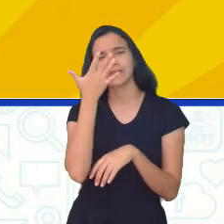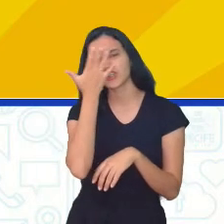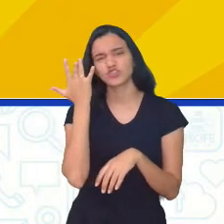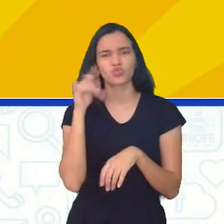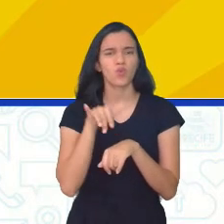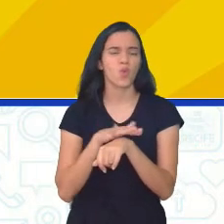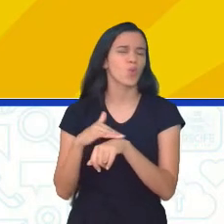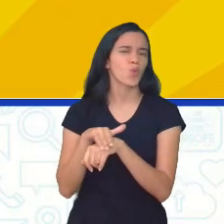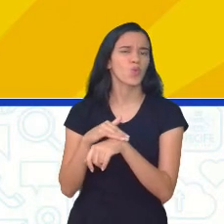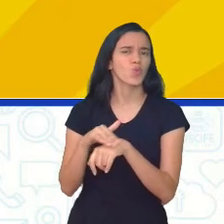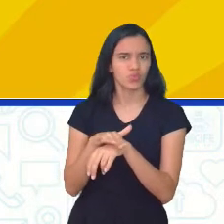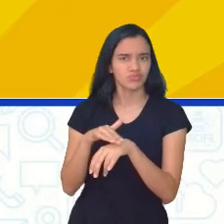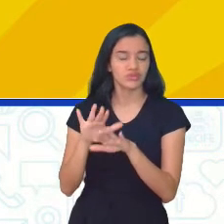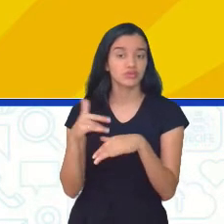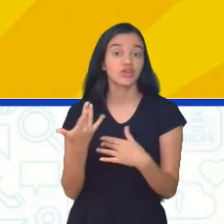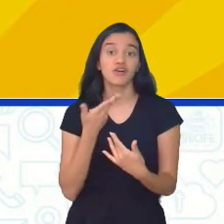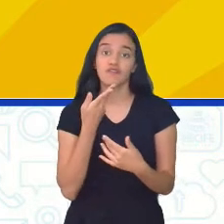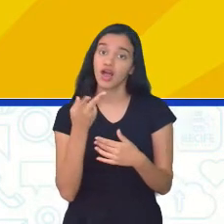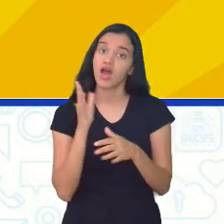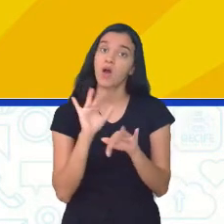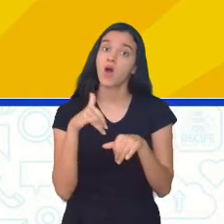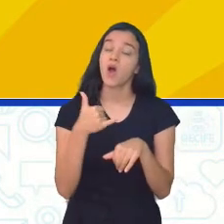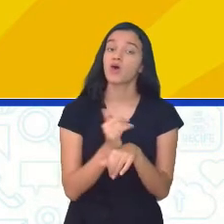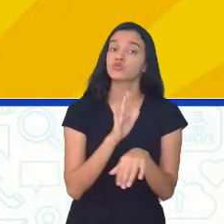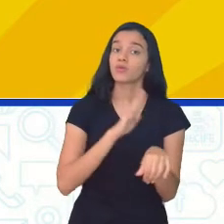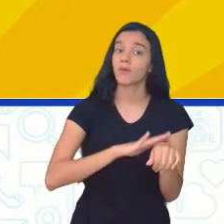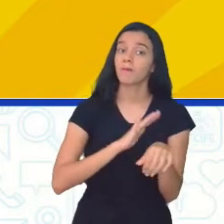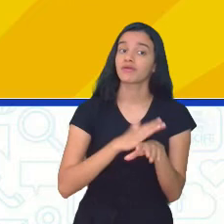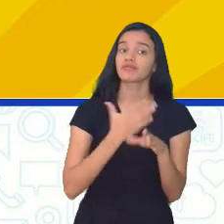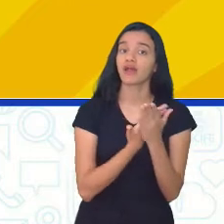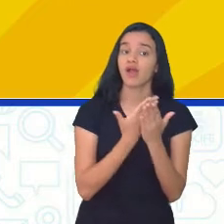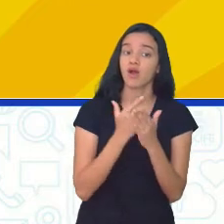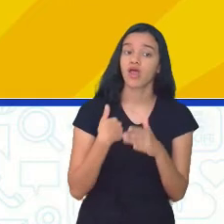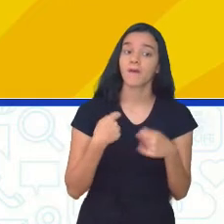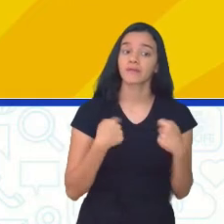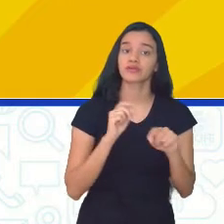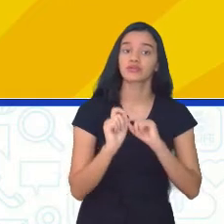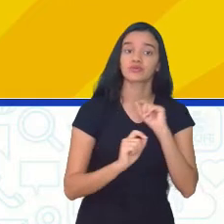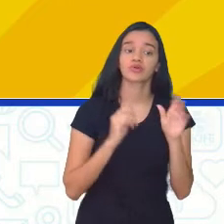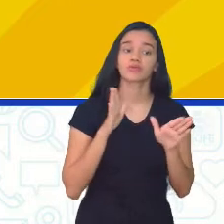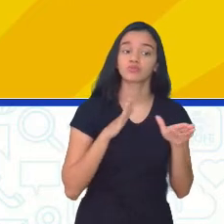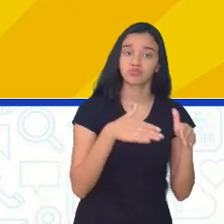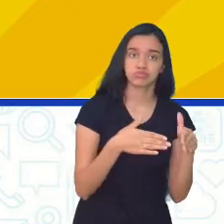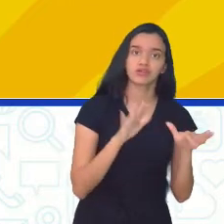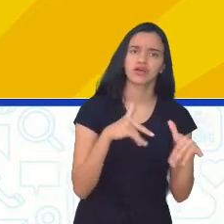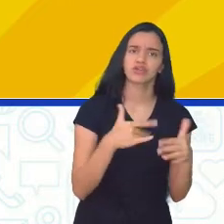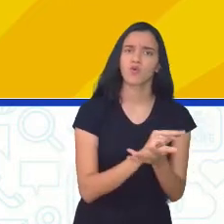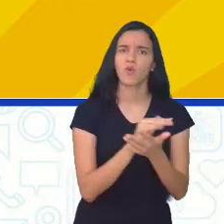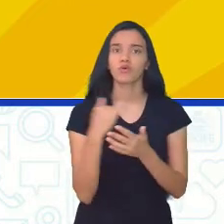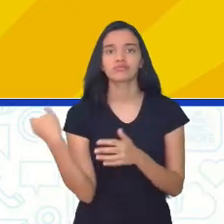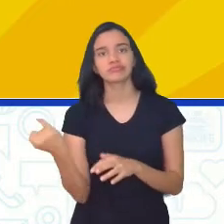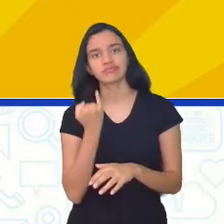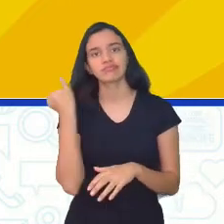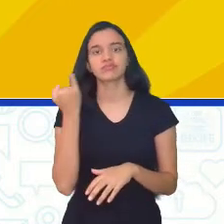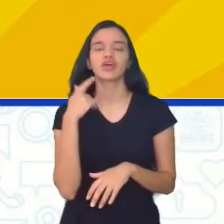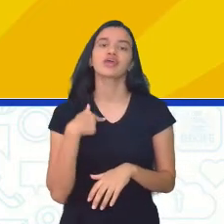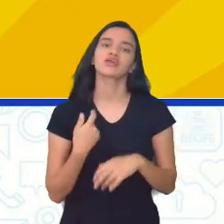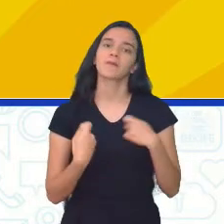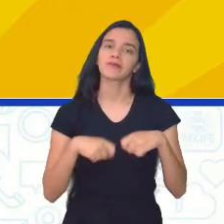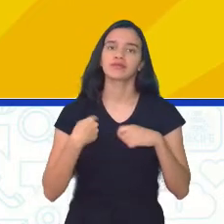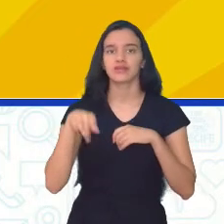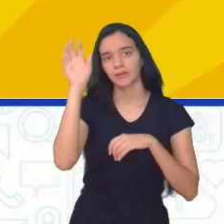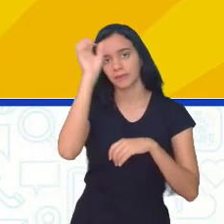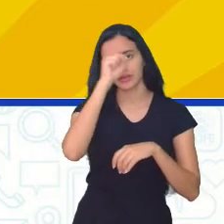conversando. Fala aí com a família, diz, olha, na hora da aula eu preciso me concentrar. São muitas coisas importantes que eu preciso